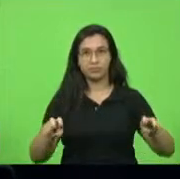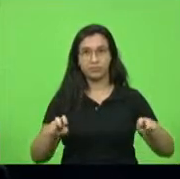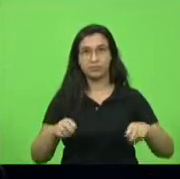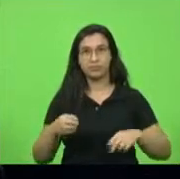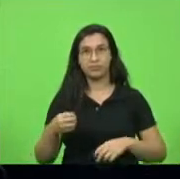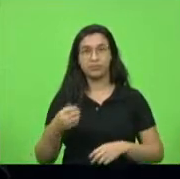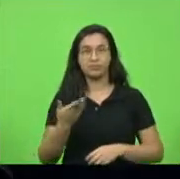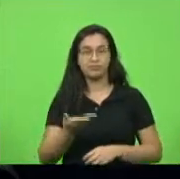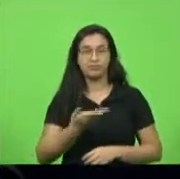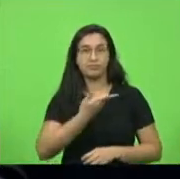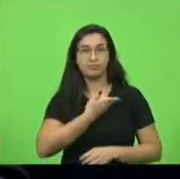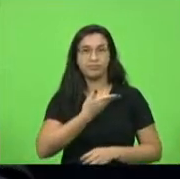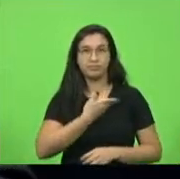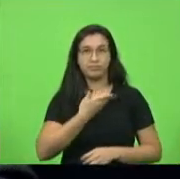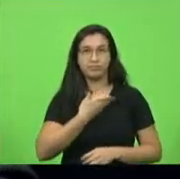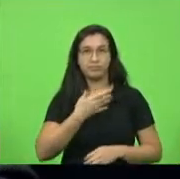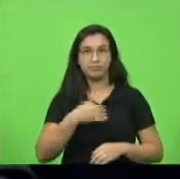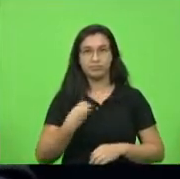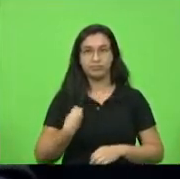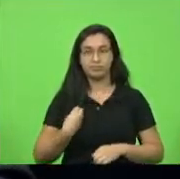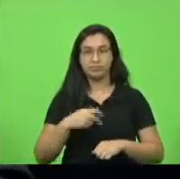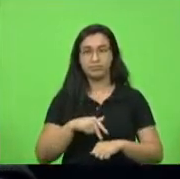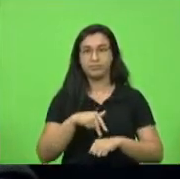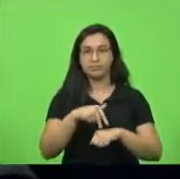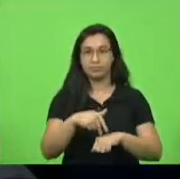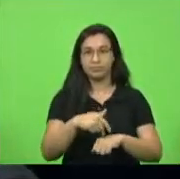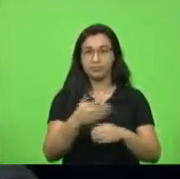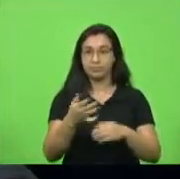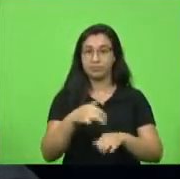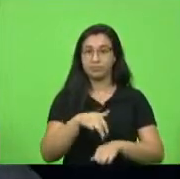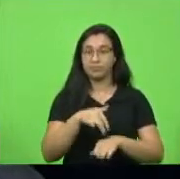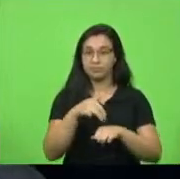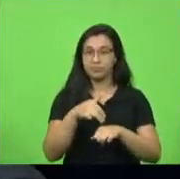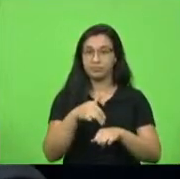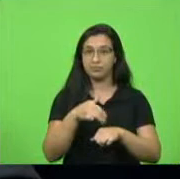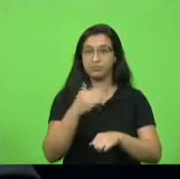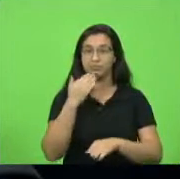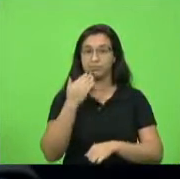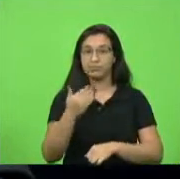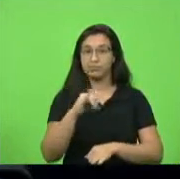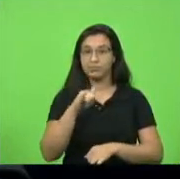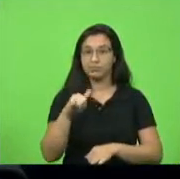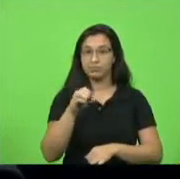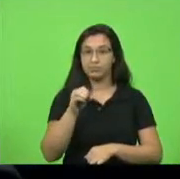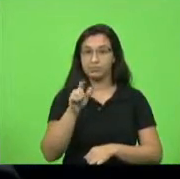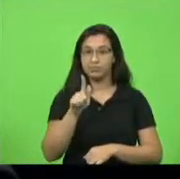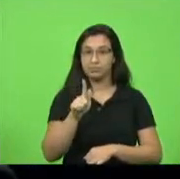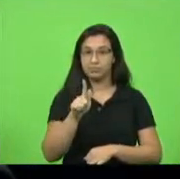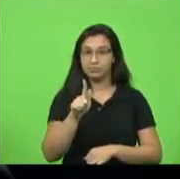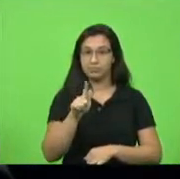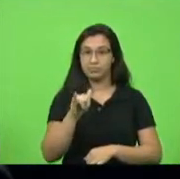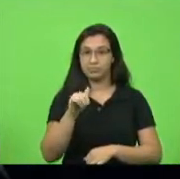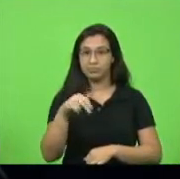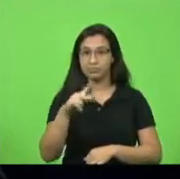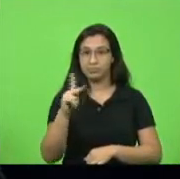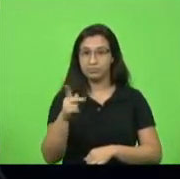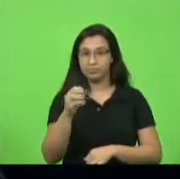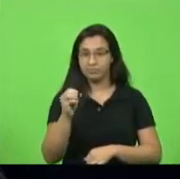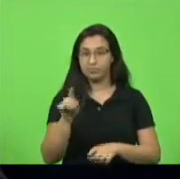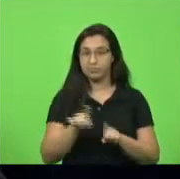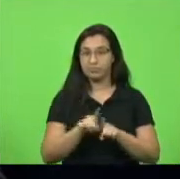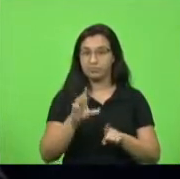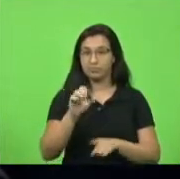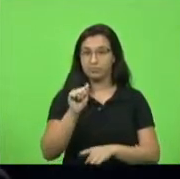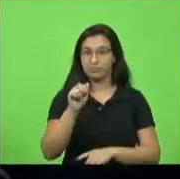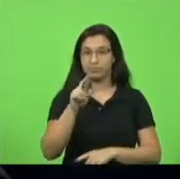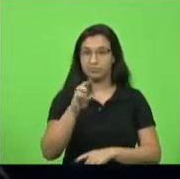nobres colegas que fazem presente também. Moção de apelo ao senador Jorginho Melo e à deputada Carmen Zanotto, que é